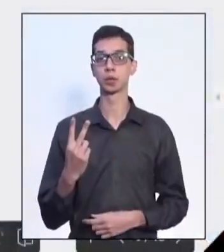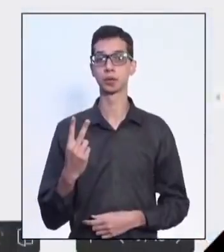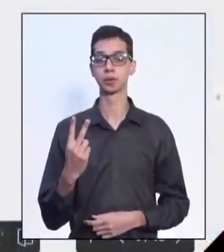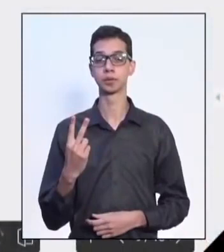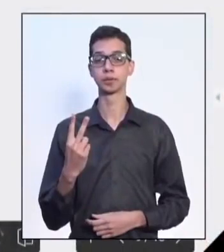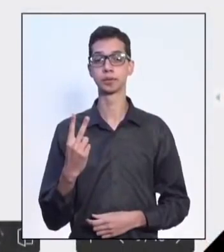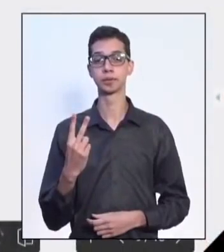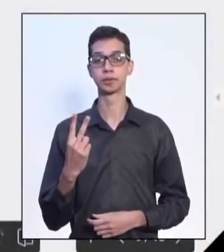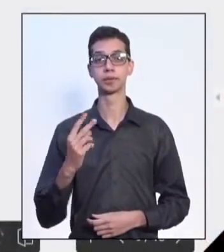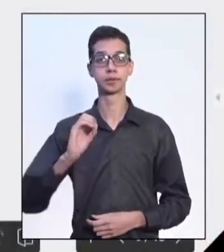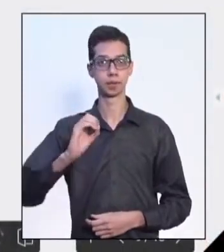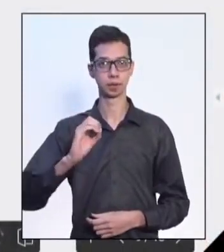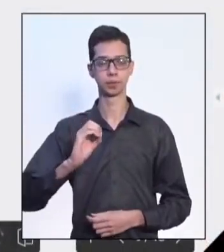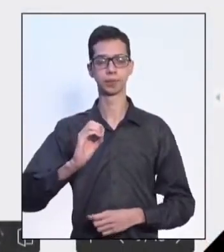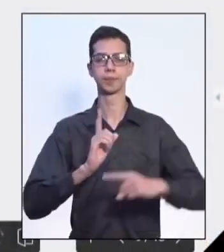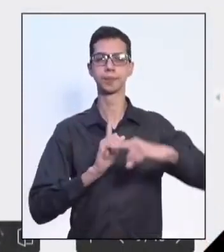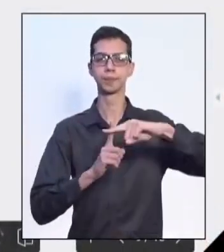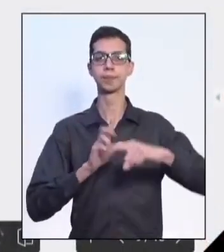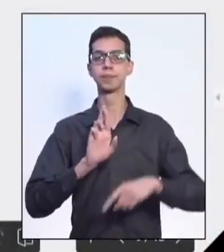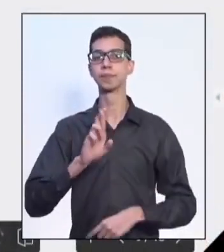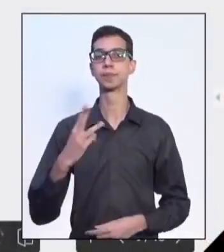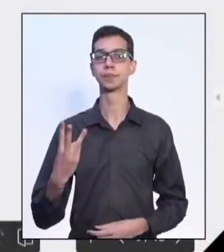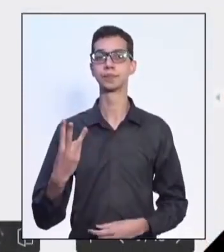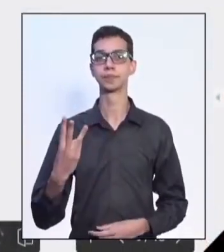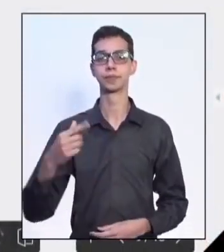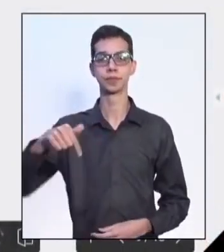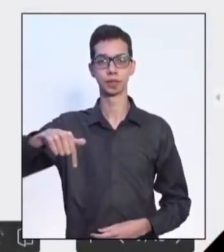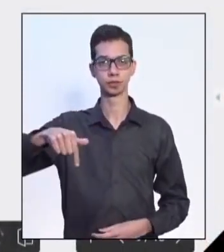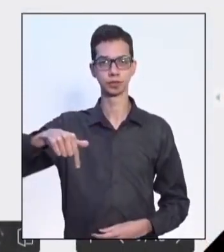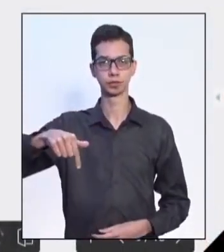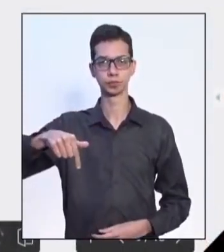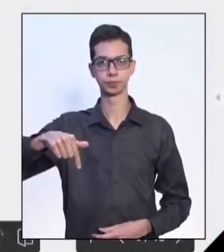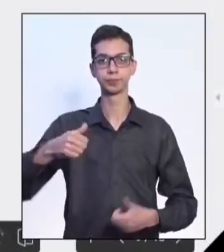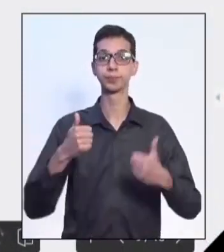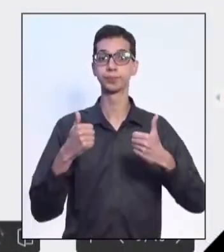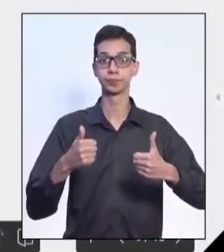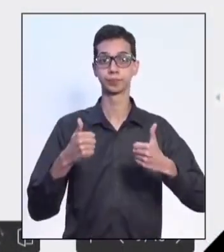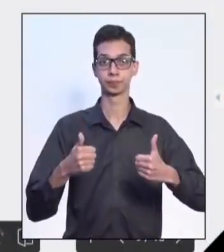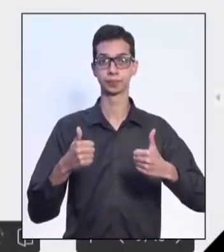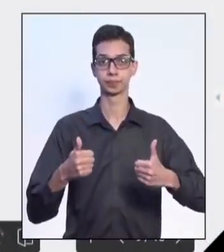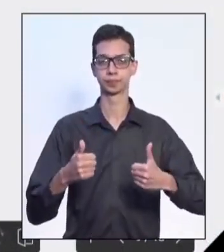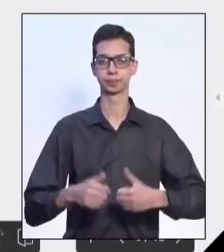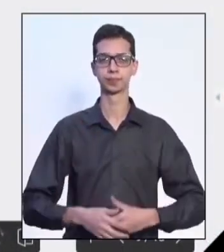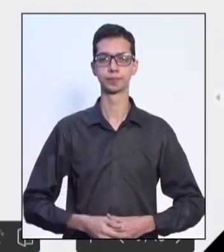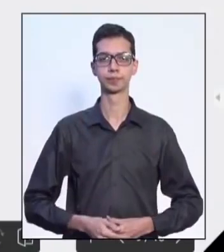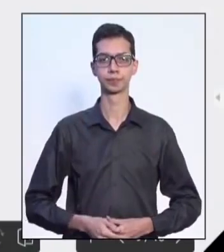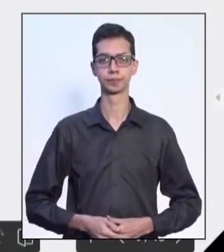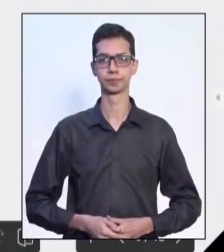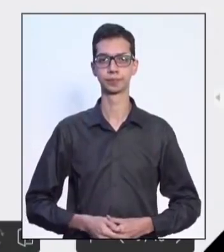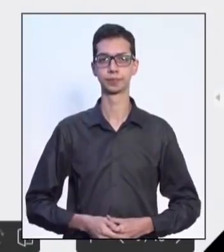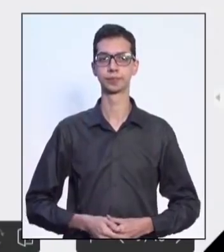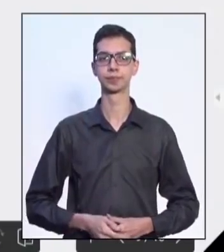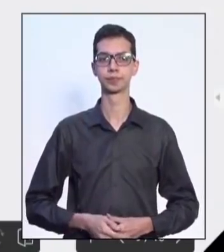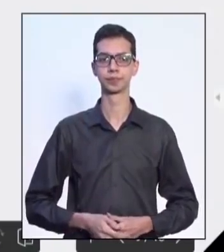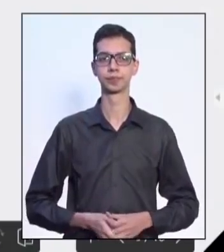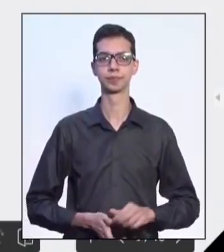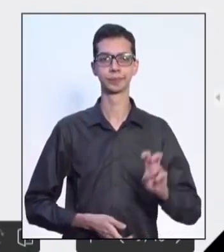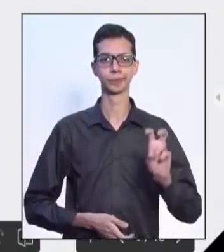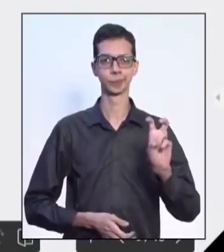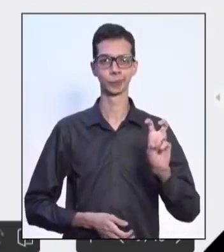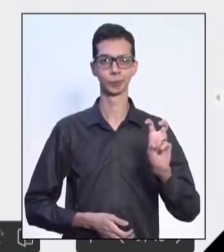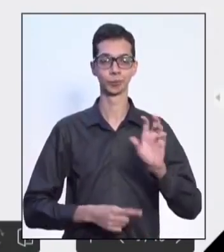0, mais R3, 7. Muito bem. Devo 5, tenho